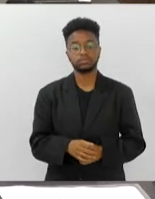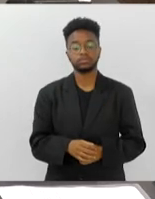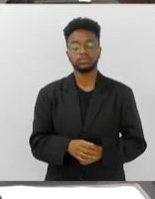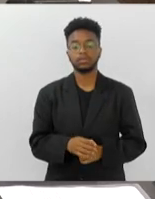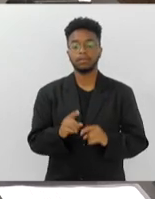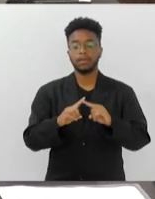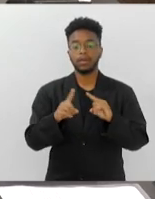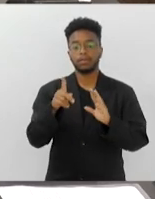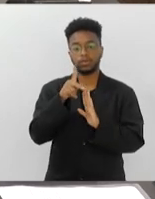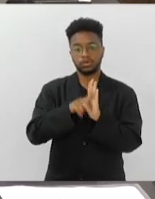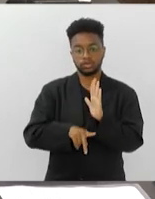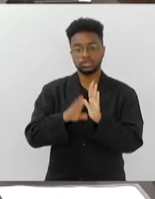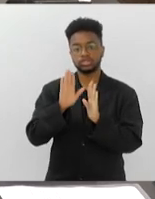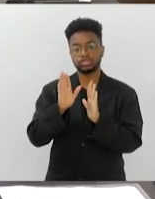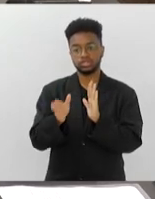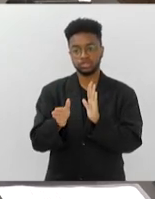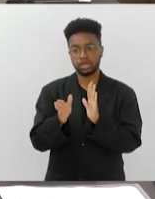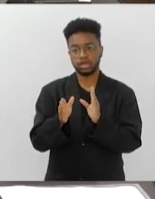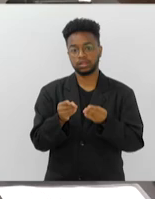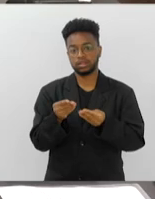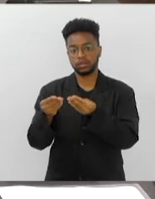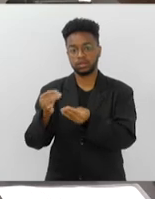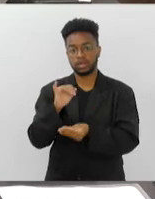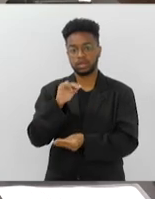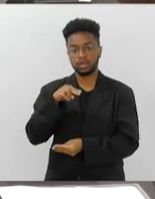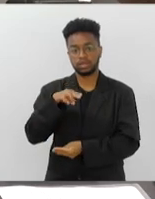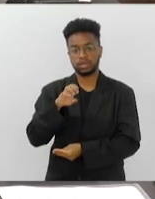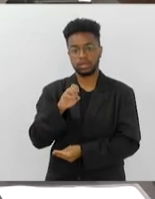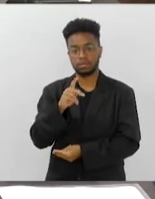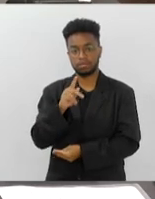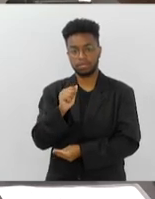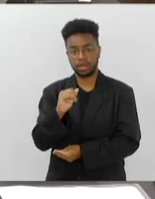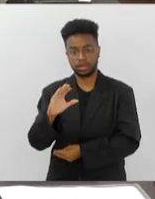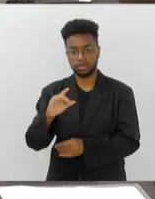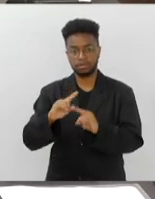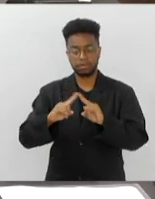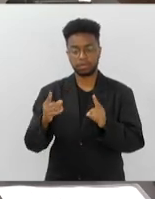foi baixado em diligência ao INEPAC e voltou sem resposta.